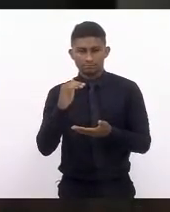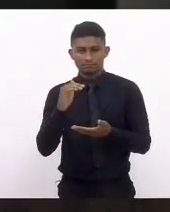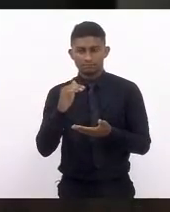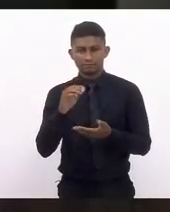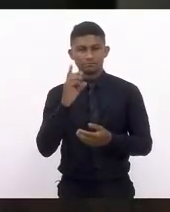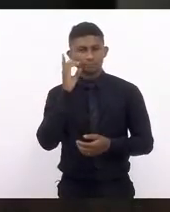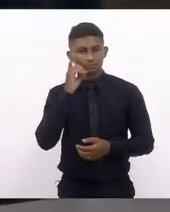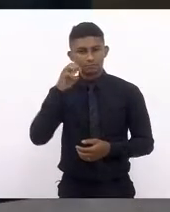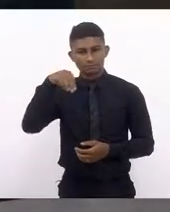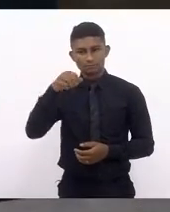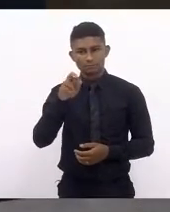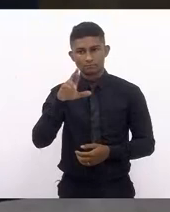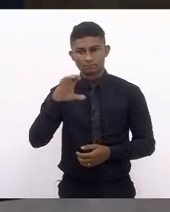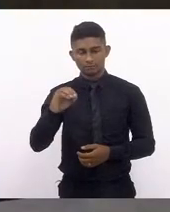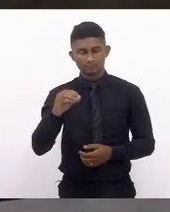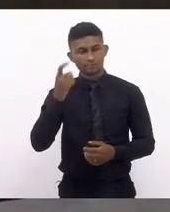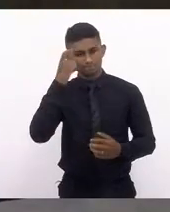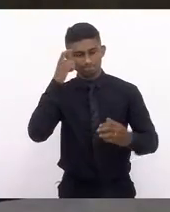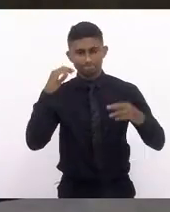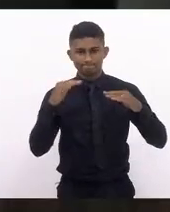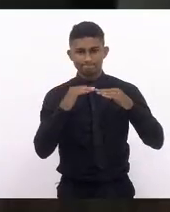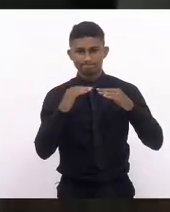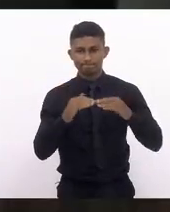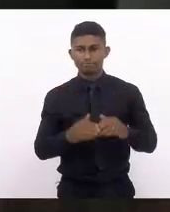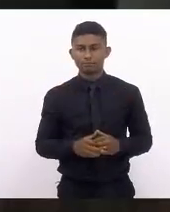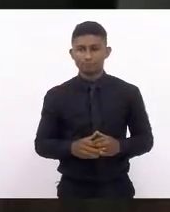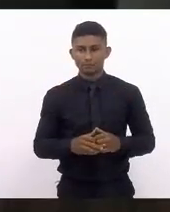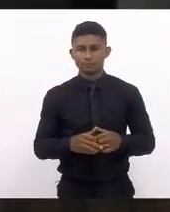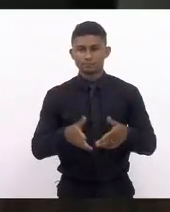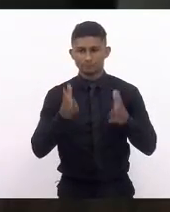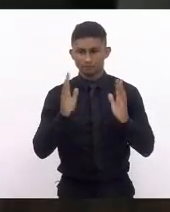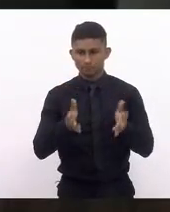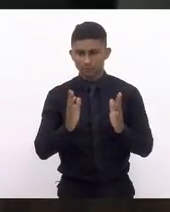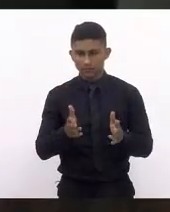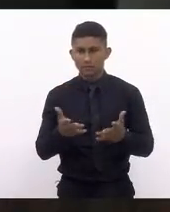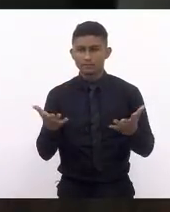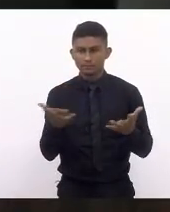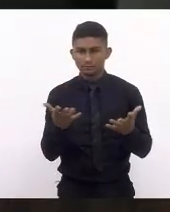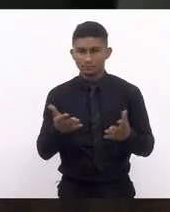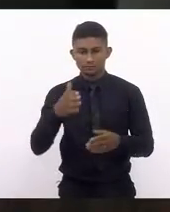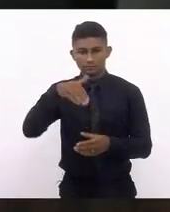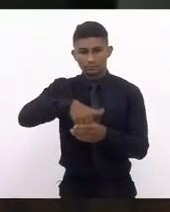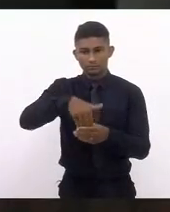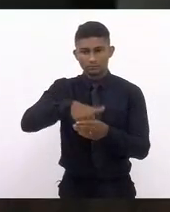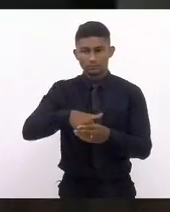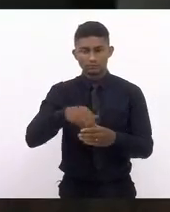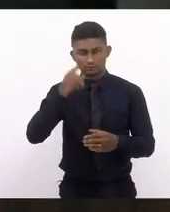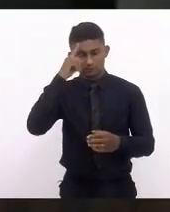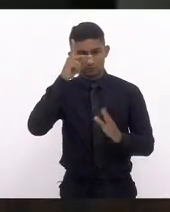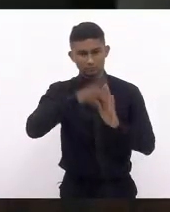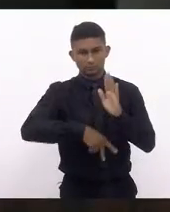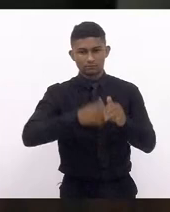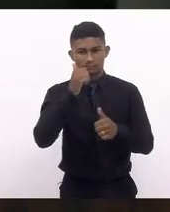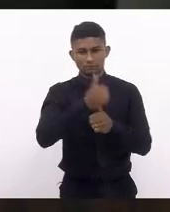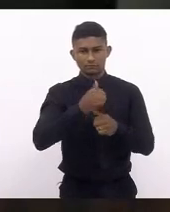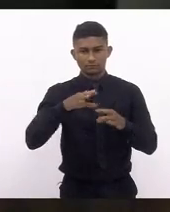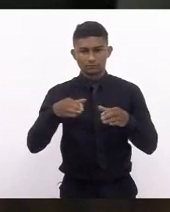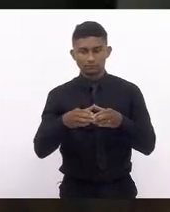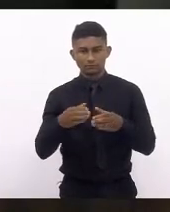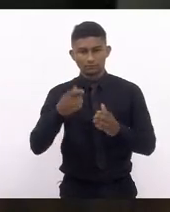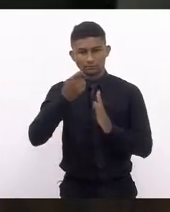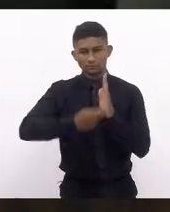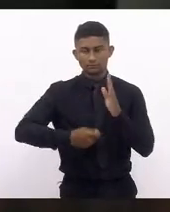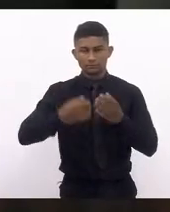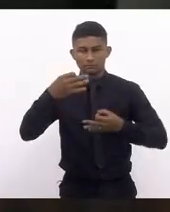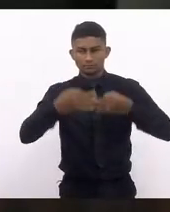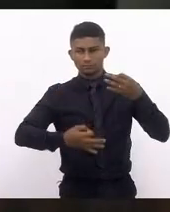Pacheco favorável os pareceres emitidos em votação substitutivo da comissão de começar a justiça conforme o final